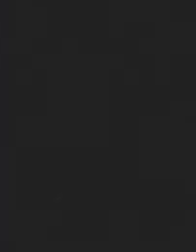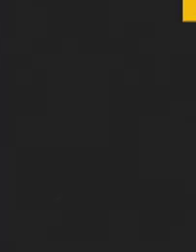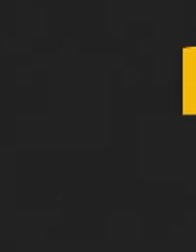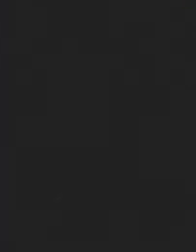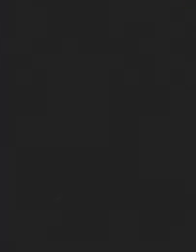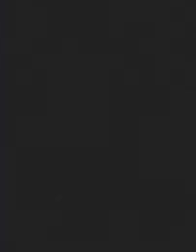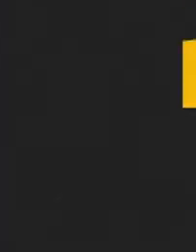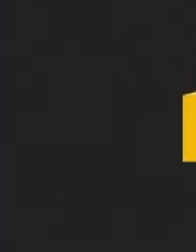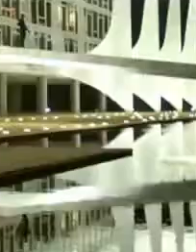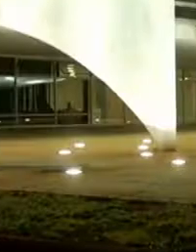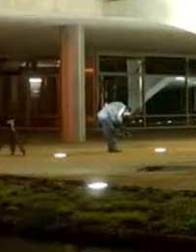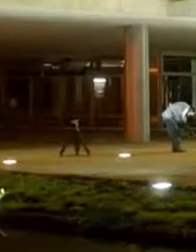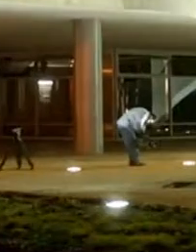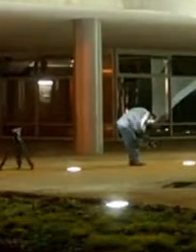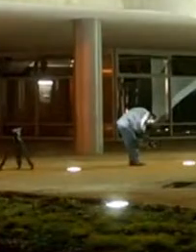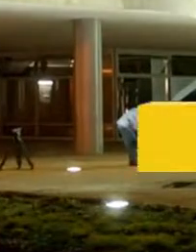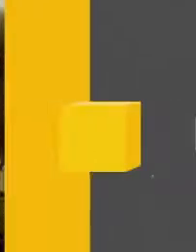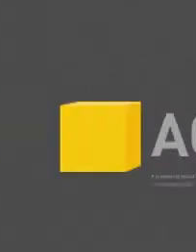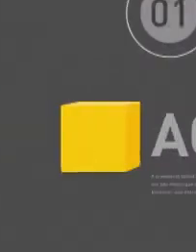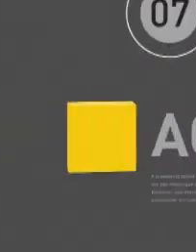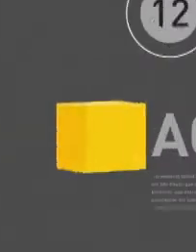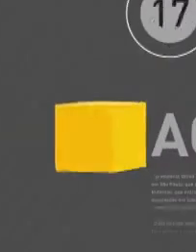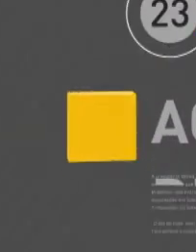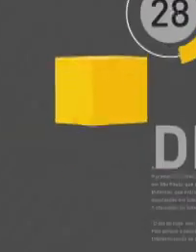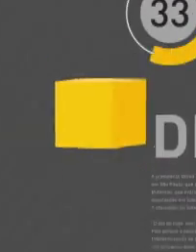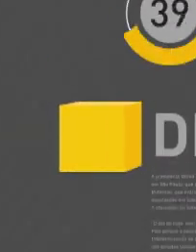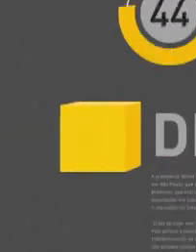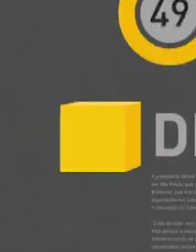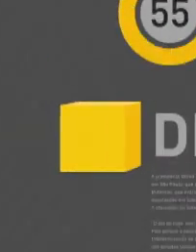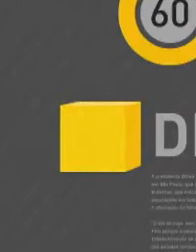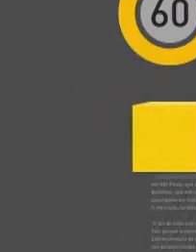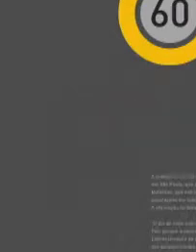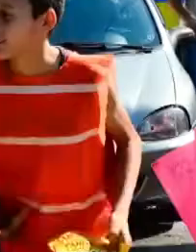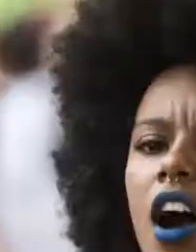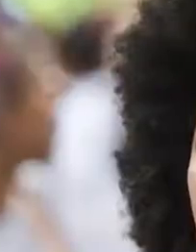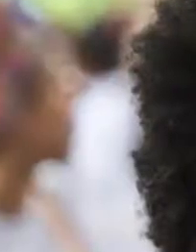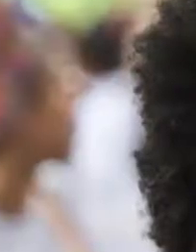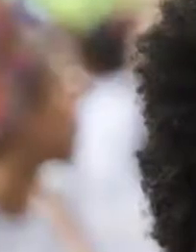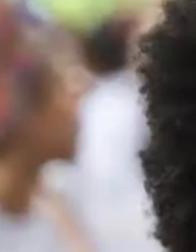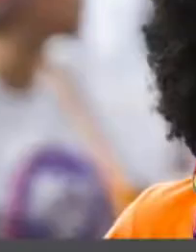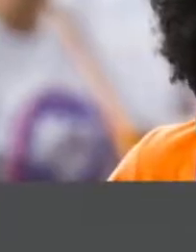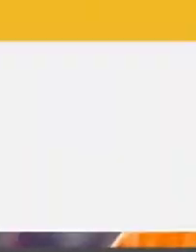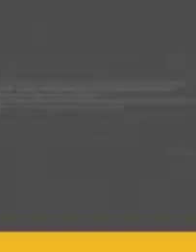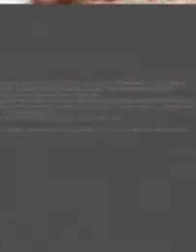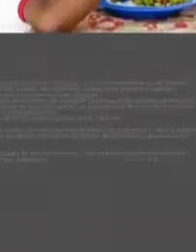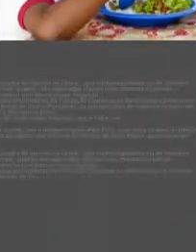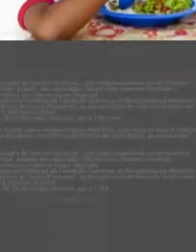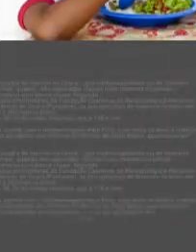Thank you.